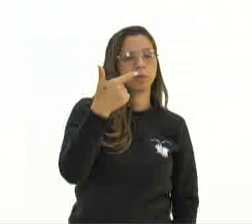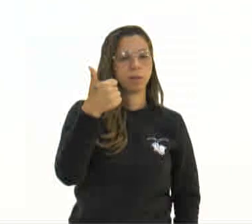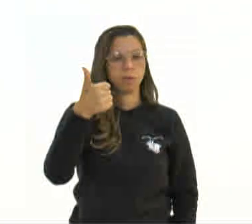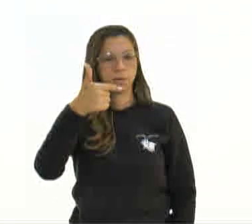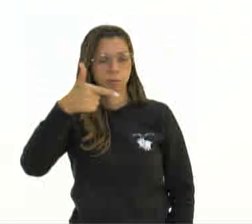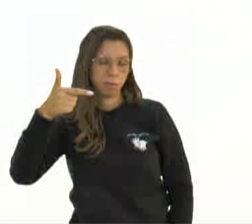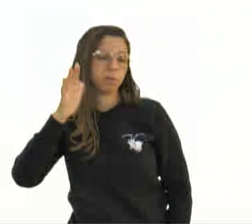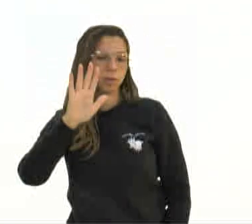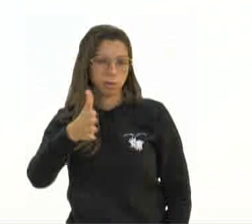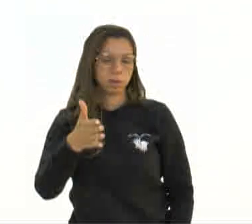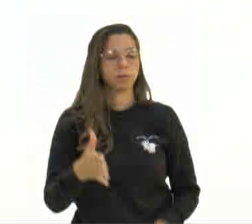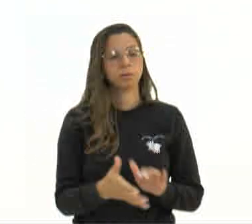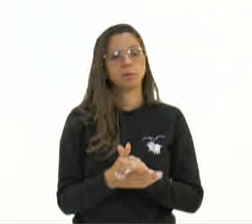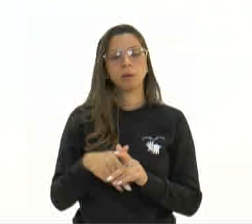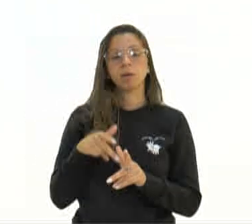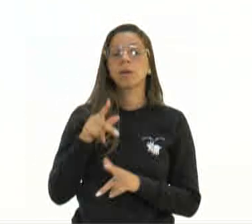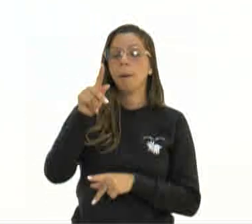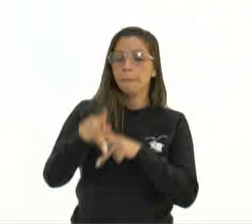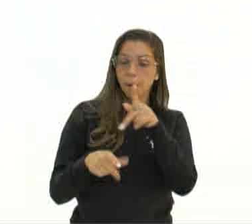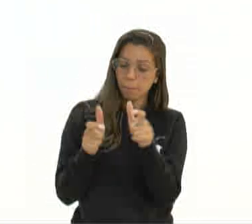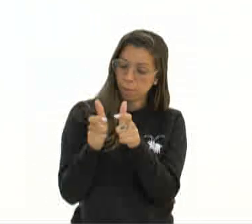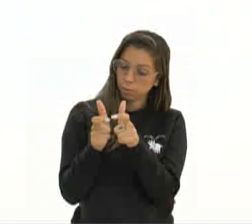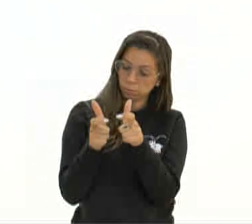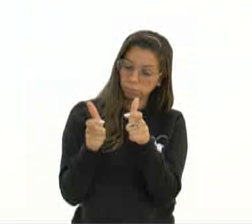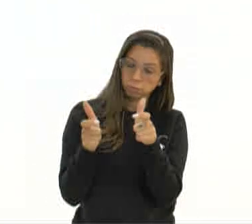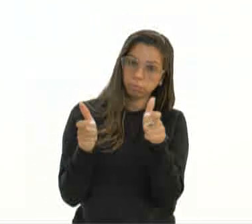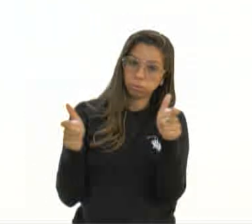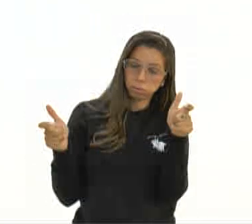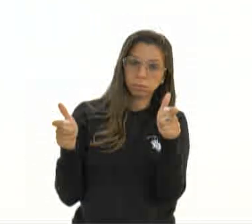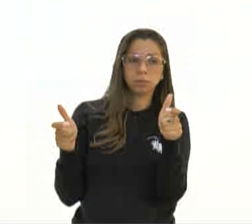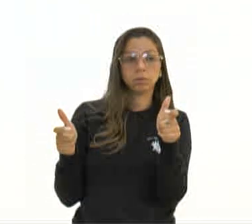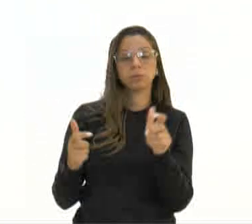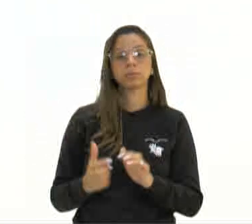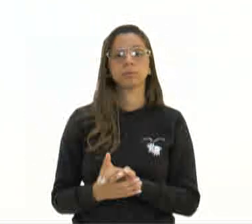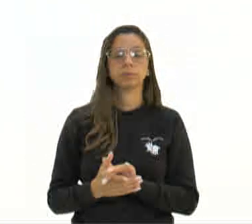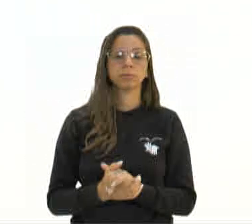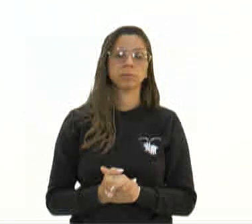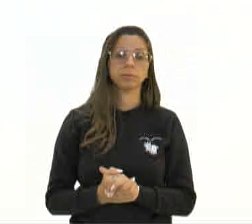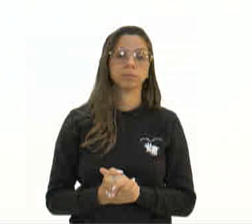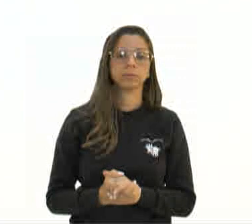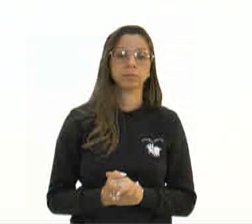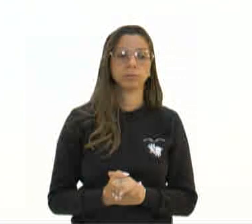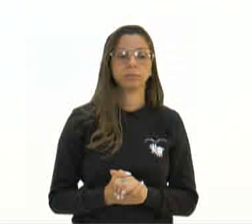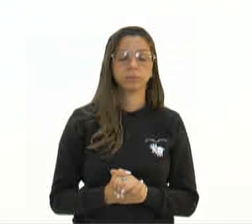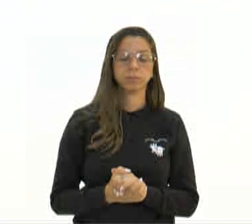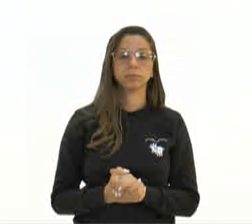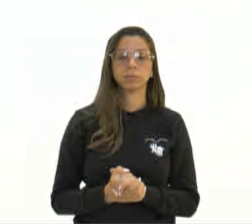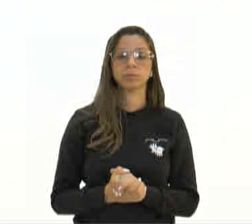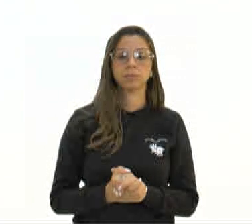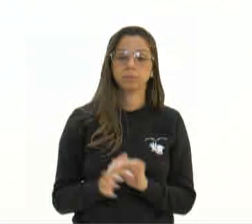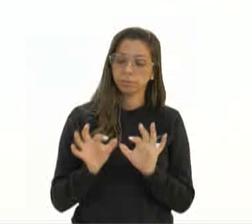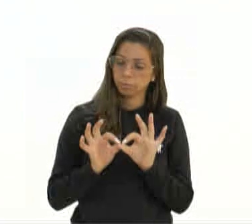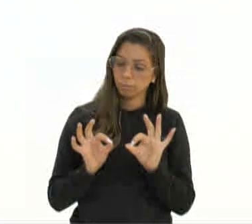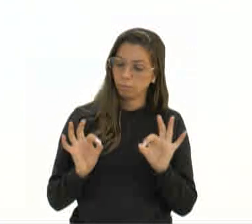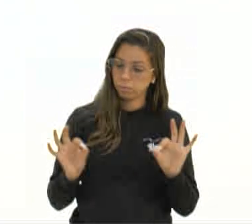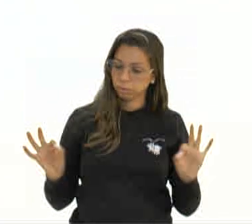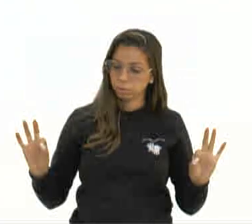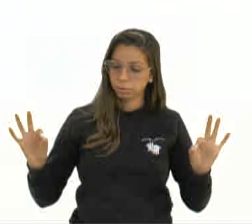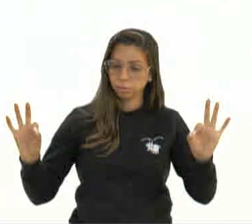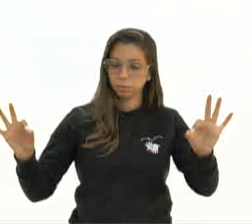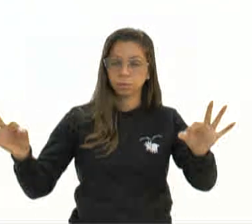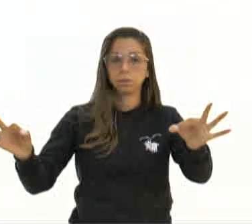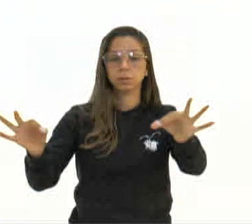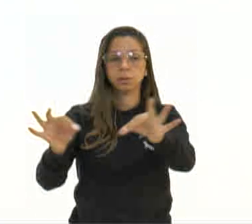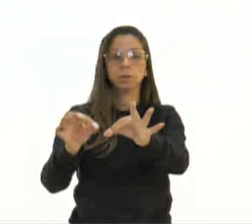a população vai crescendo, já é maior do que 209 milhões. A grande extensão, né, e